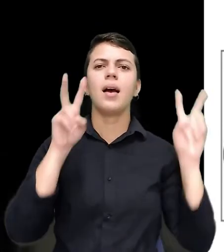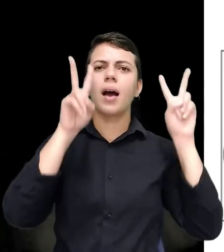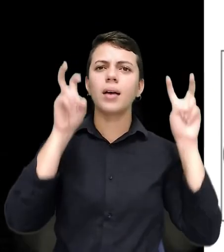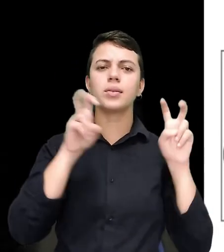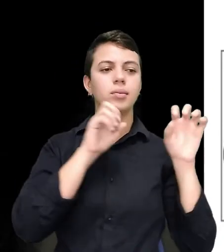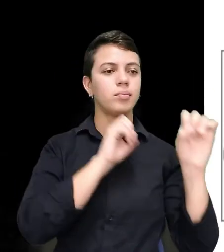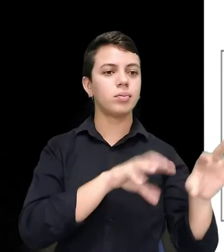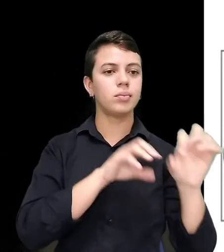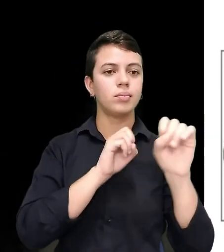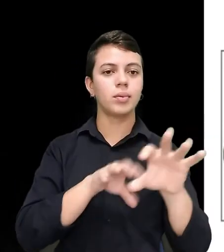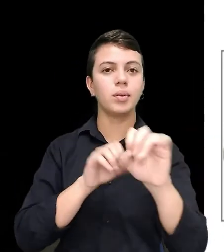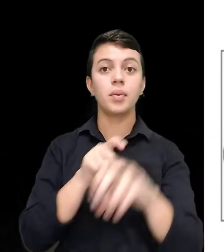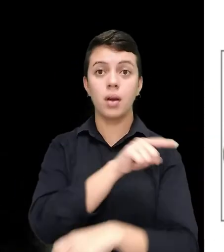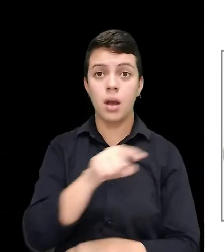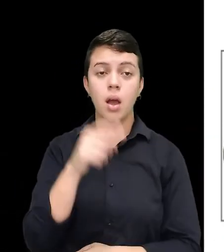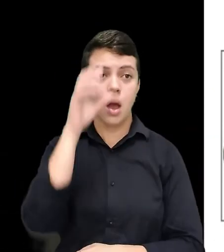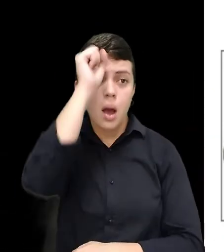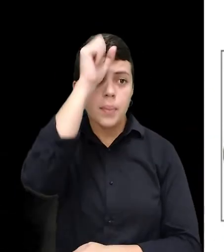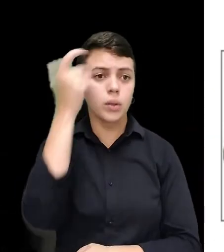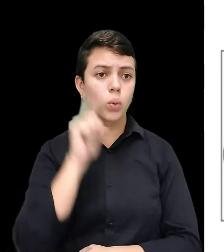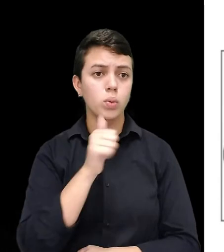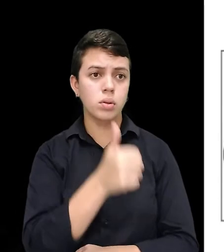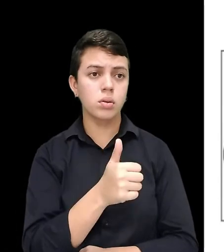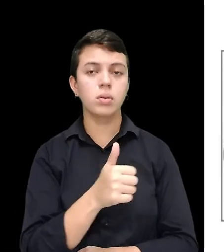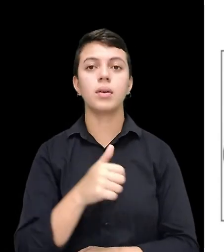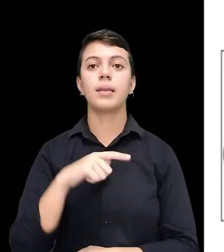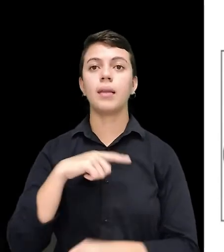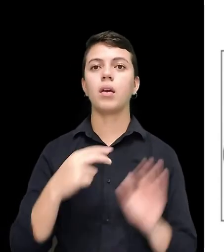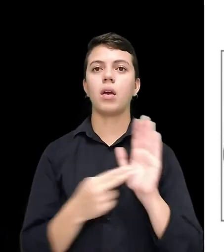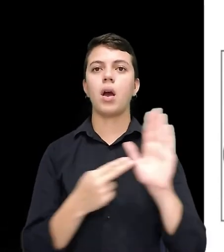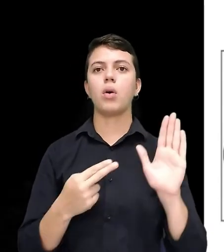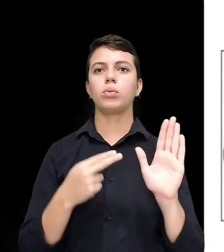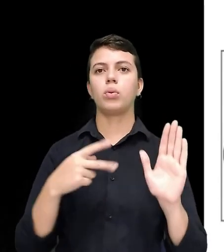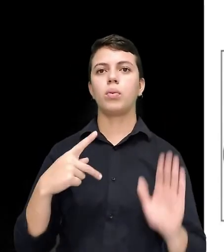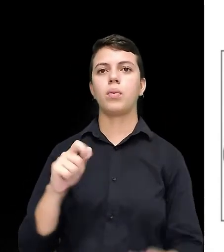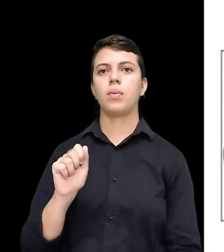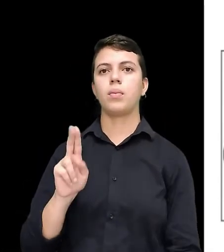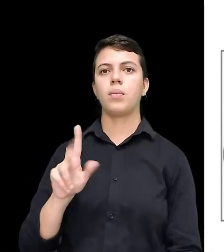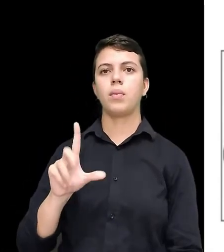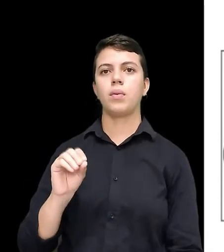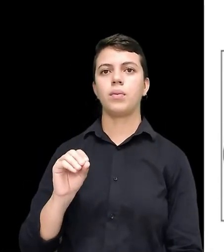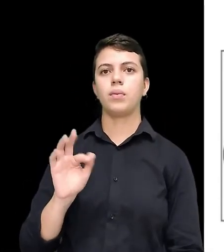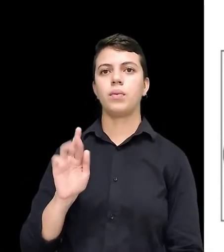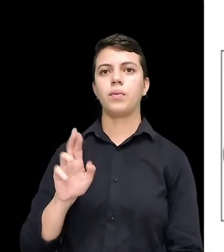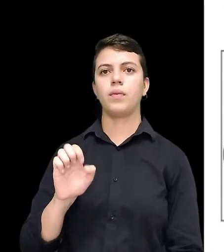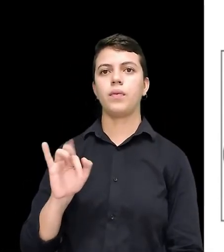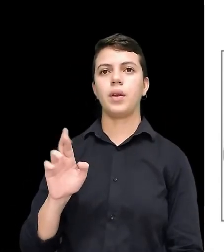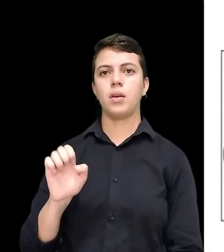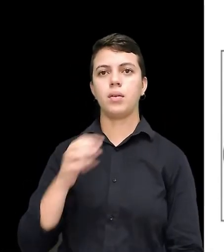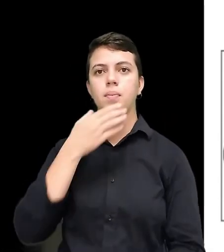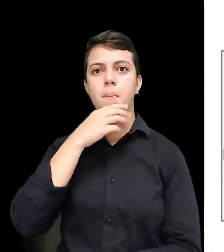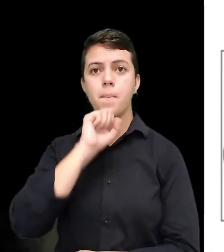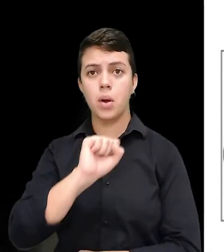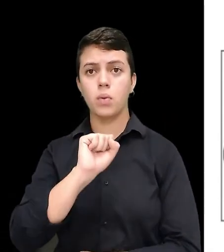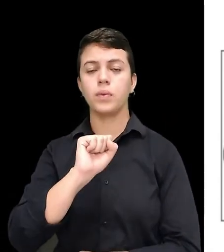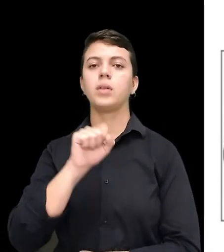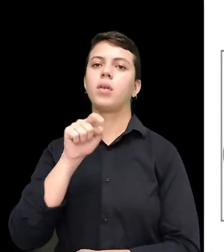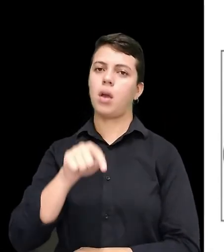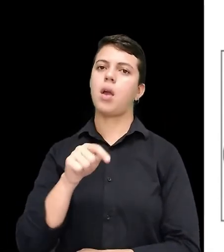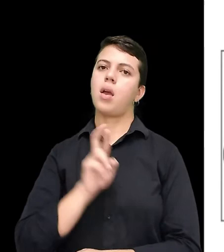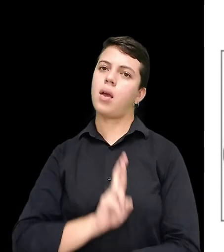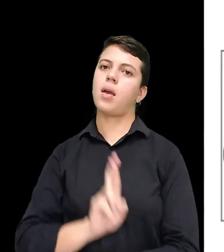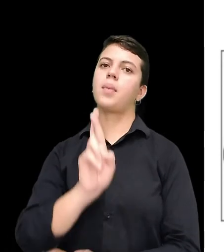aprendizagem. Nós temos aqui como principal precursor o Paulo Freire, e com isso a marca dessa tendência, dessa